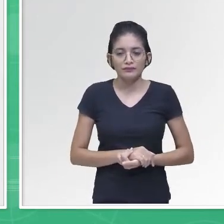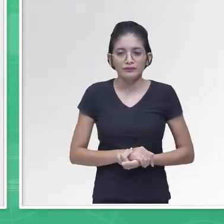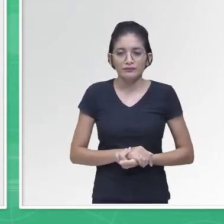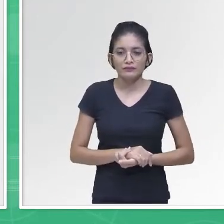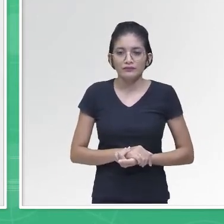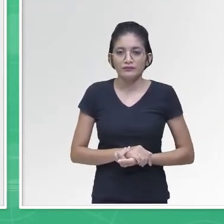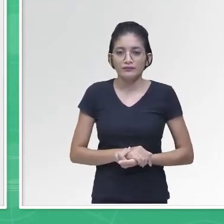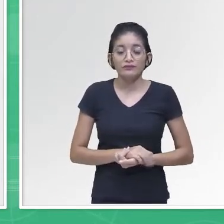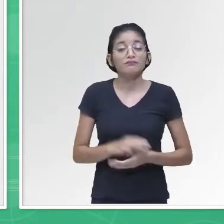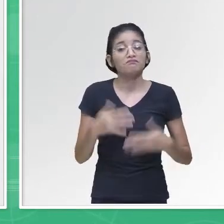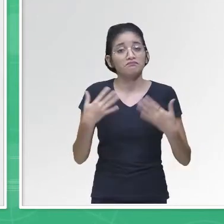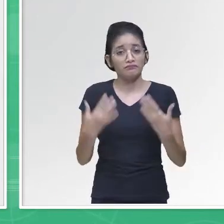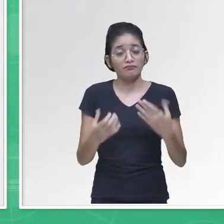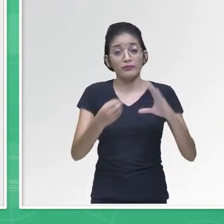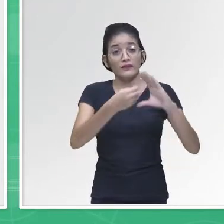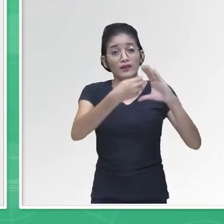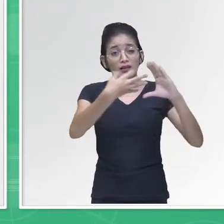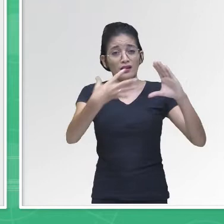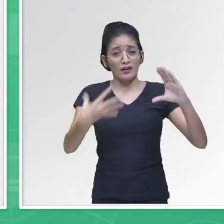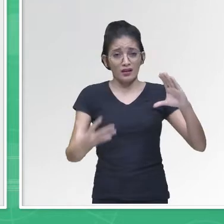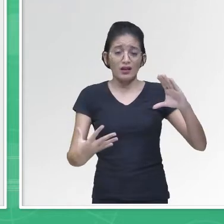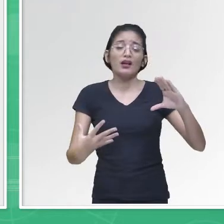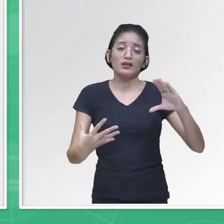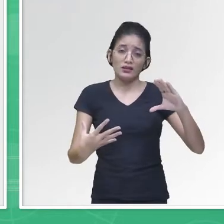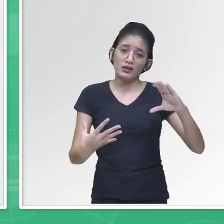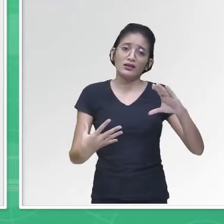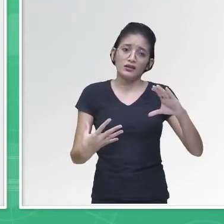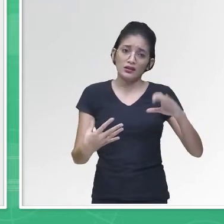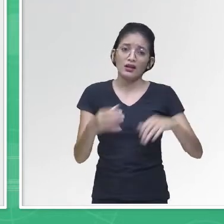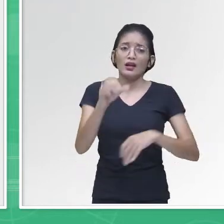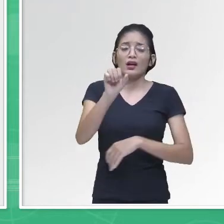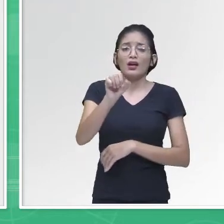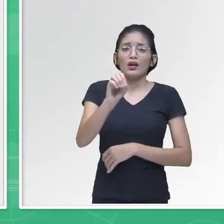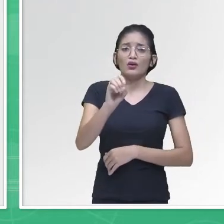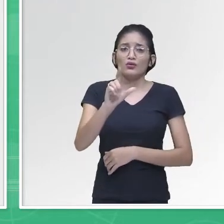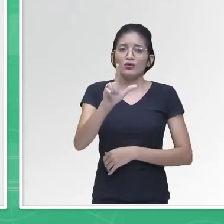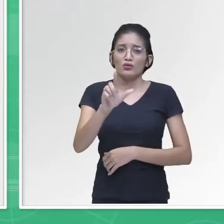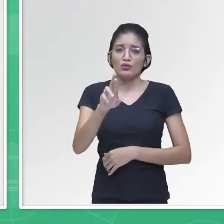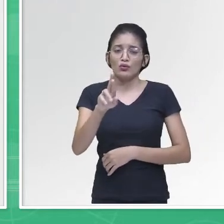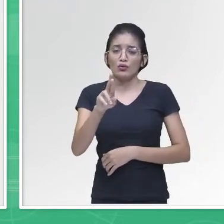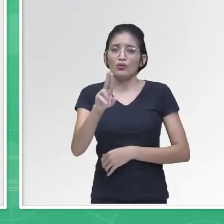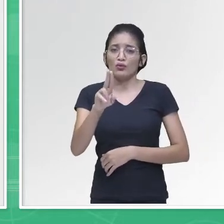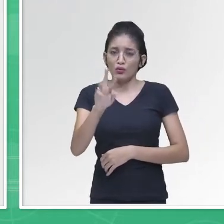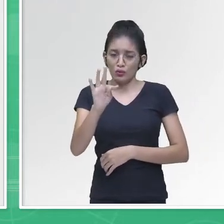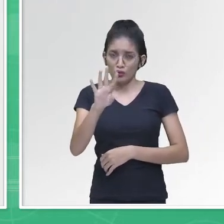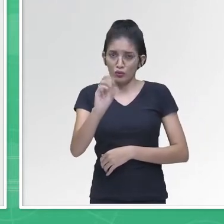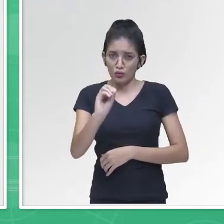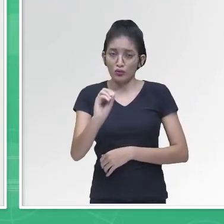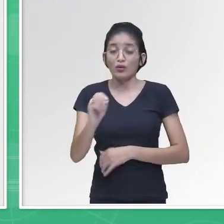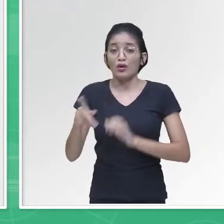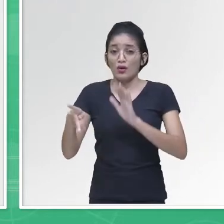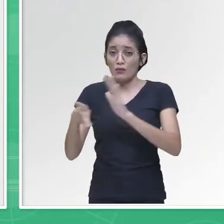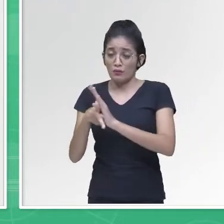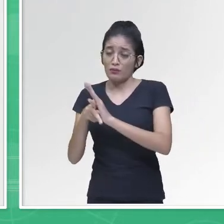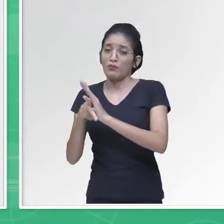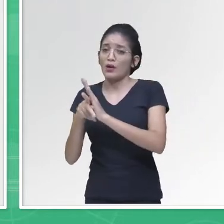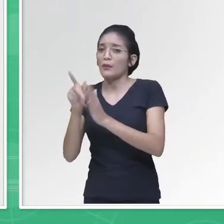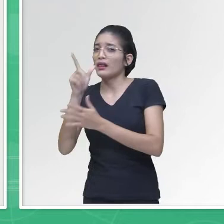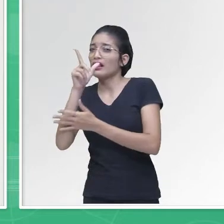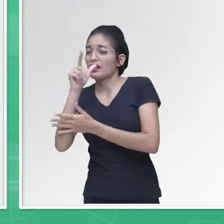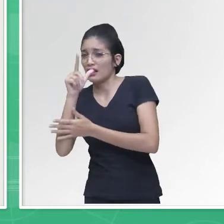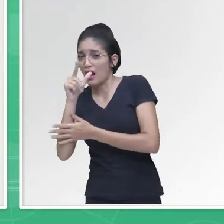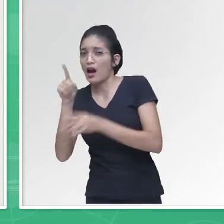Eu classifico as soluções a partir da razão do soluto e